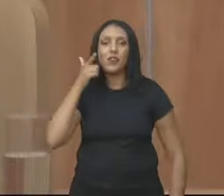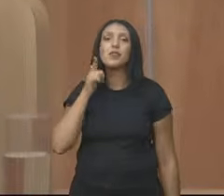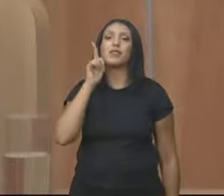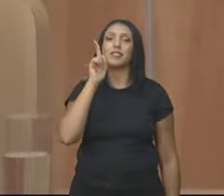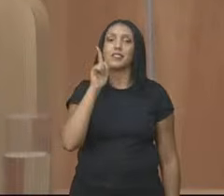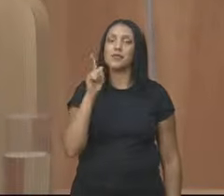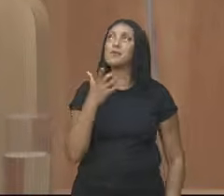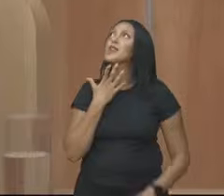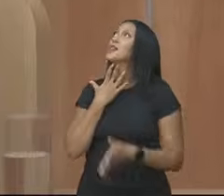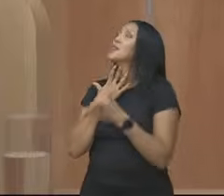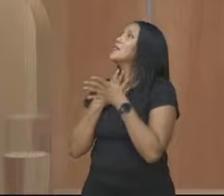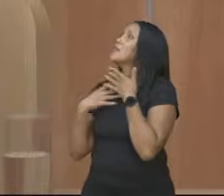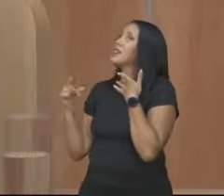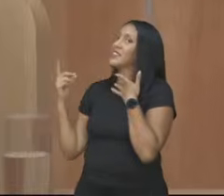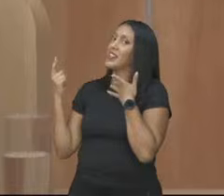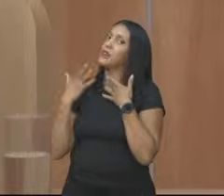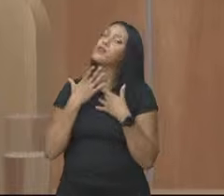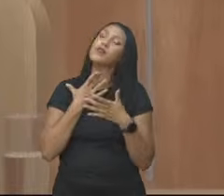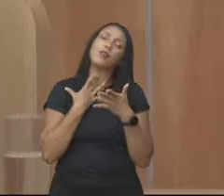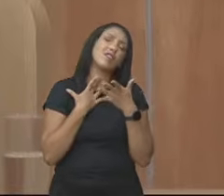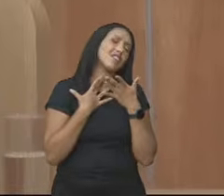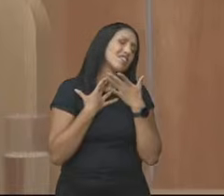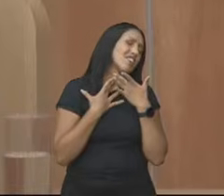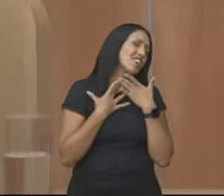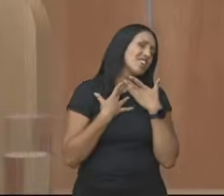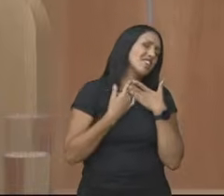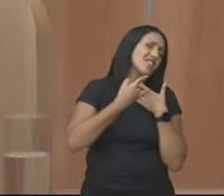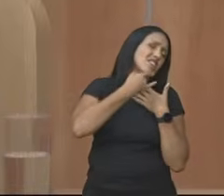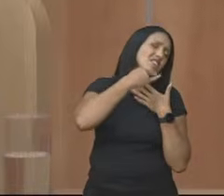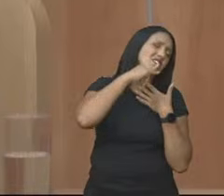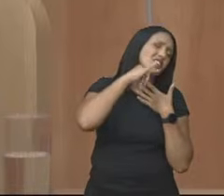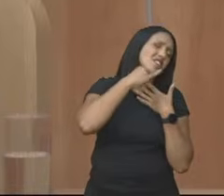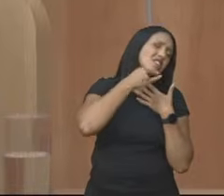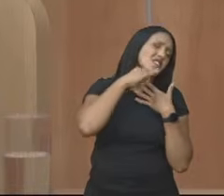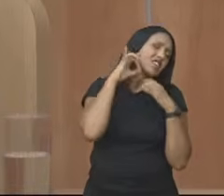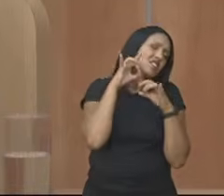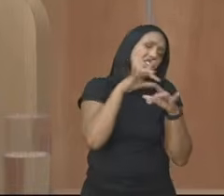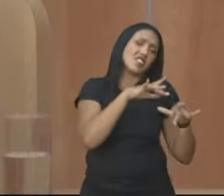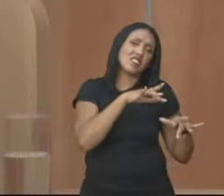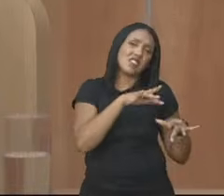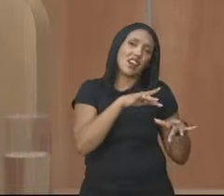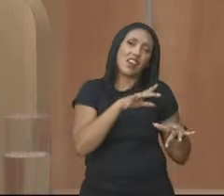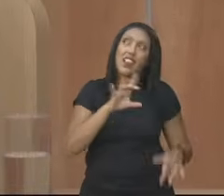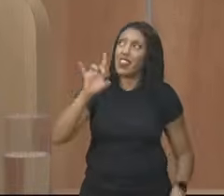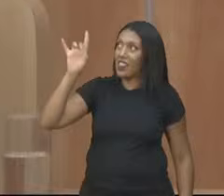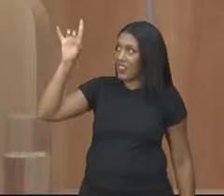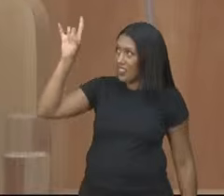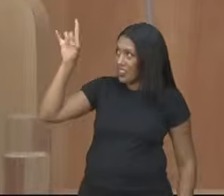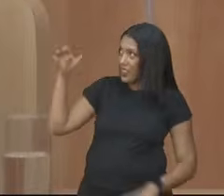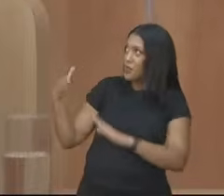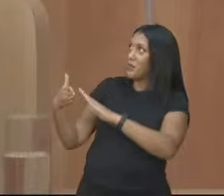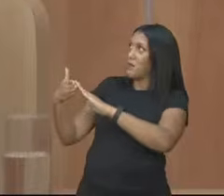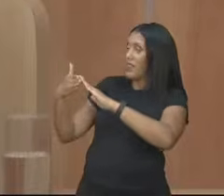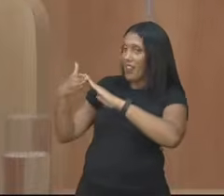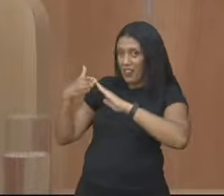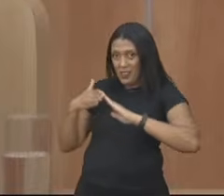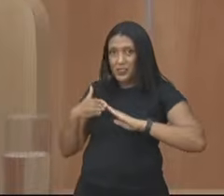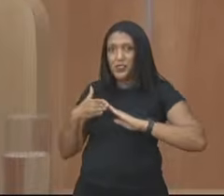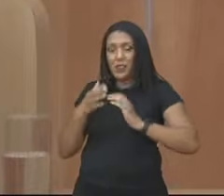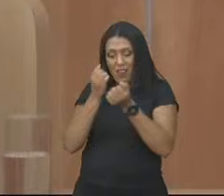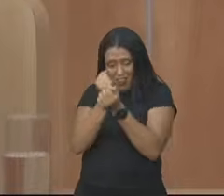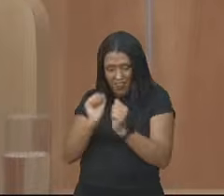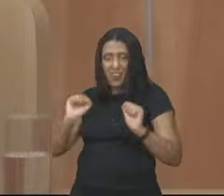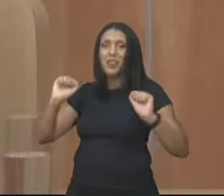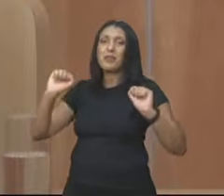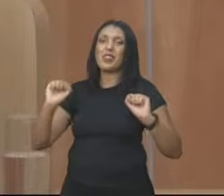porque até aí eu não conhecia o caminho do Senhor, e Deus me livrou, e hoje eu tenho nojo de bebida. Então, quem sou eu para julgar? E eu me emocionei, porque